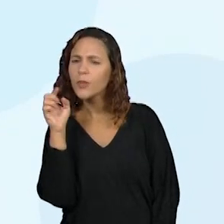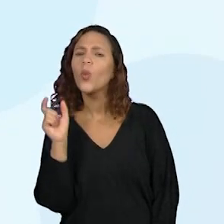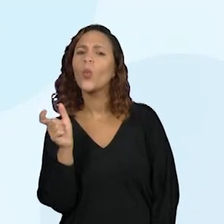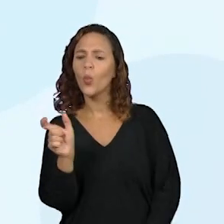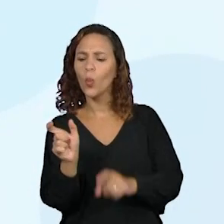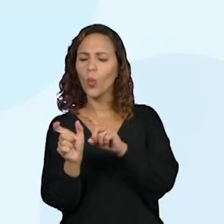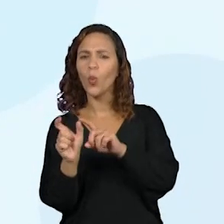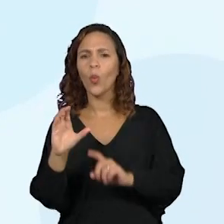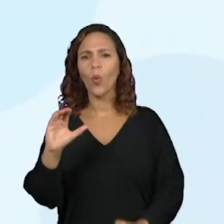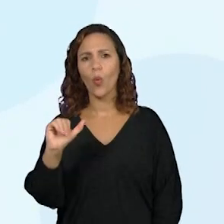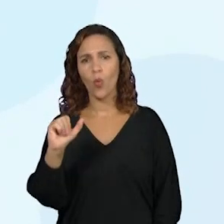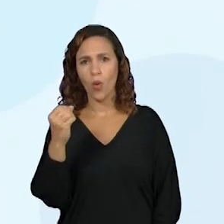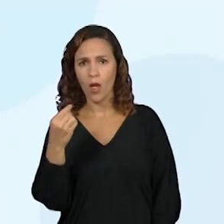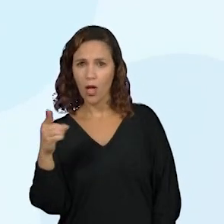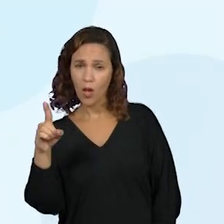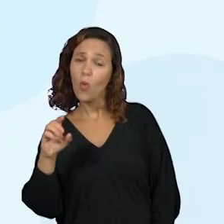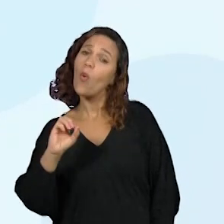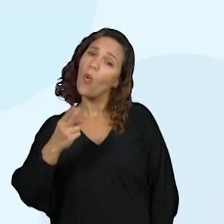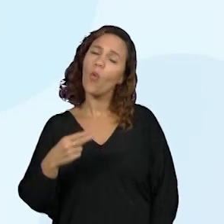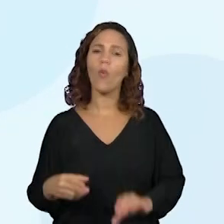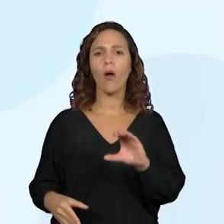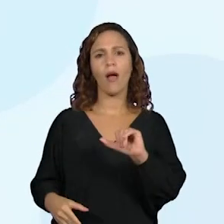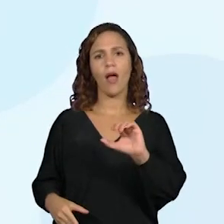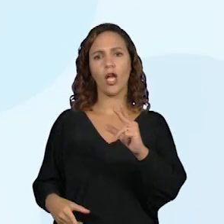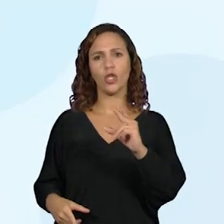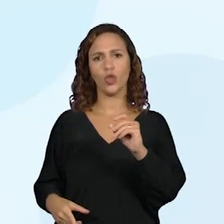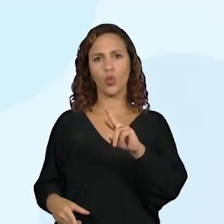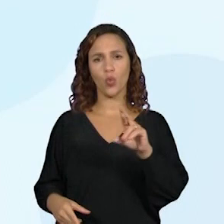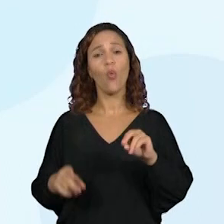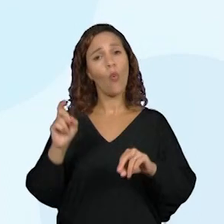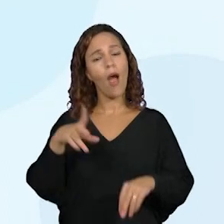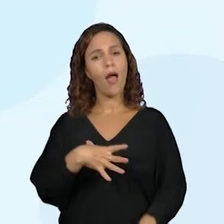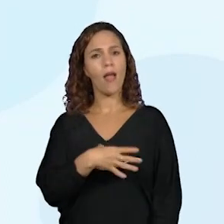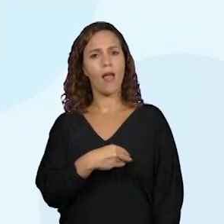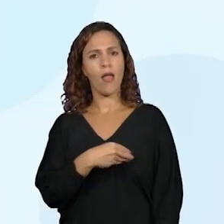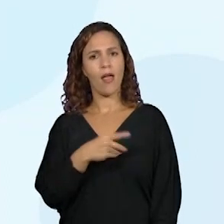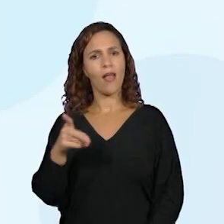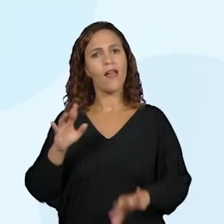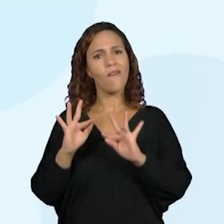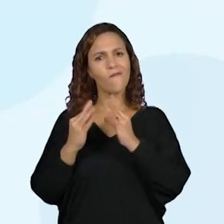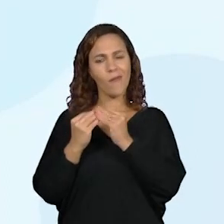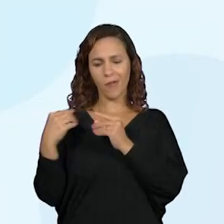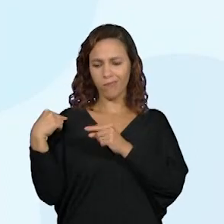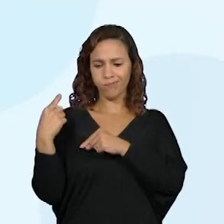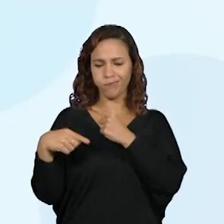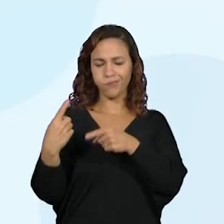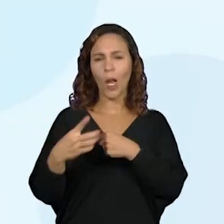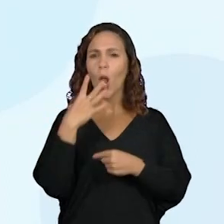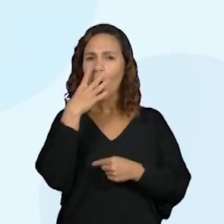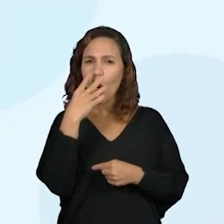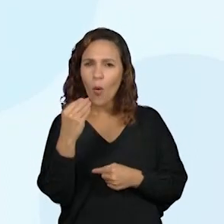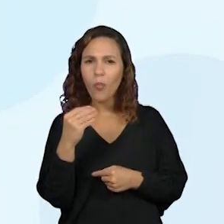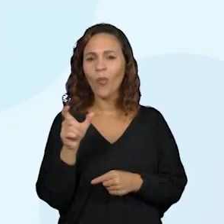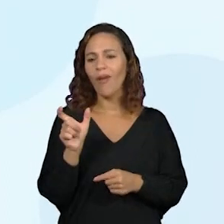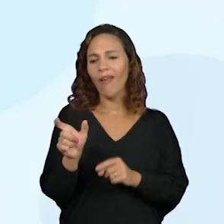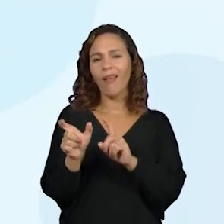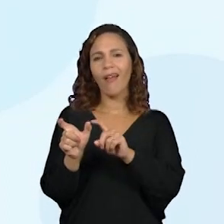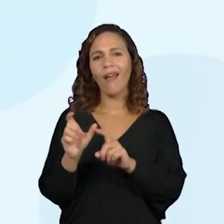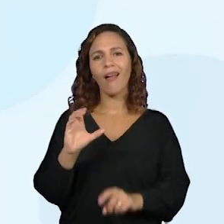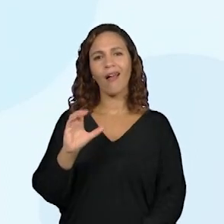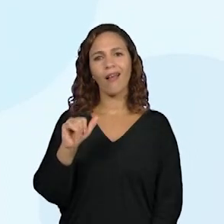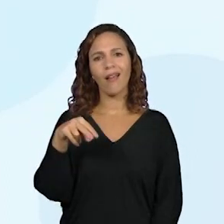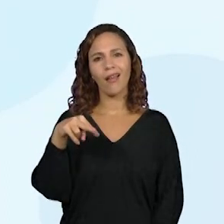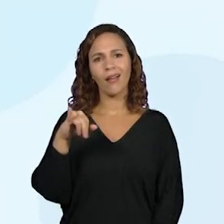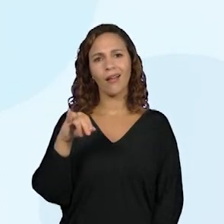cachorro é um mamífero carnívoro da família dos canídeos subespécies do lobo e talvez